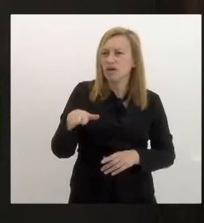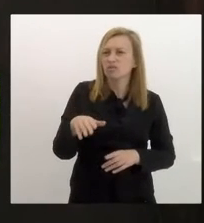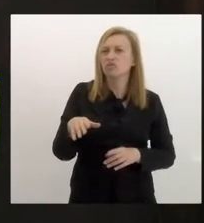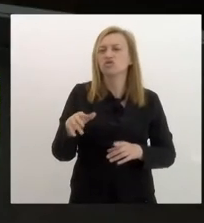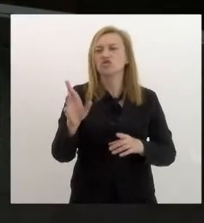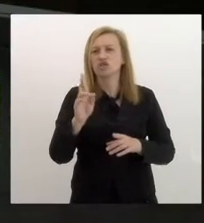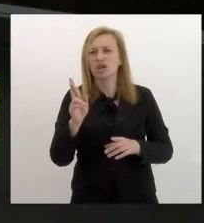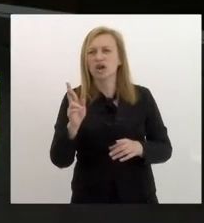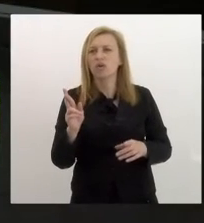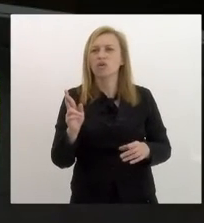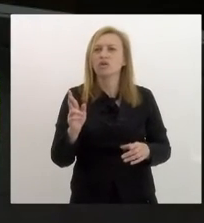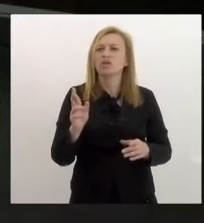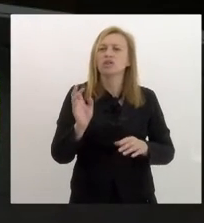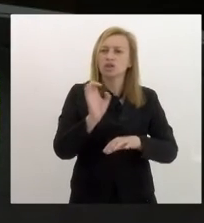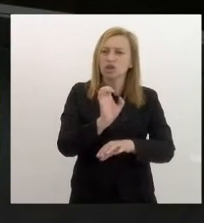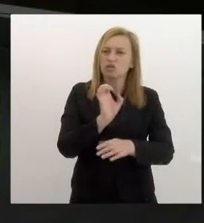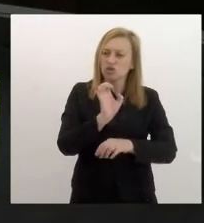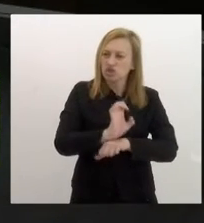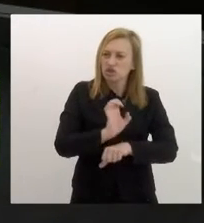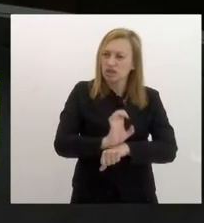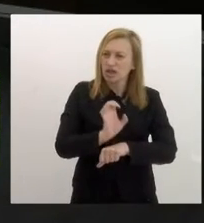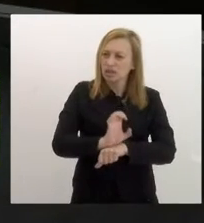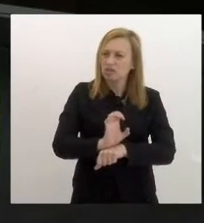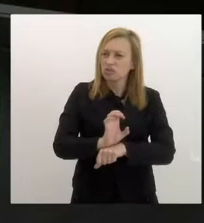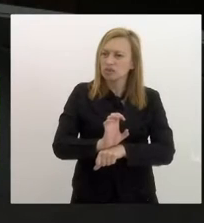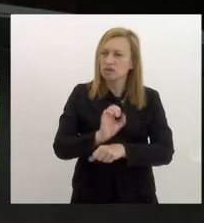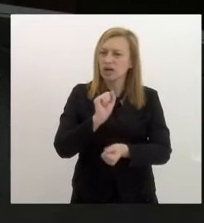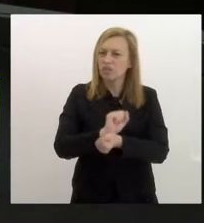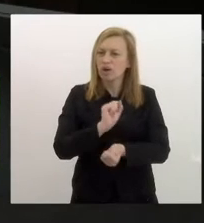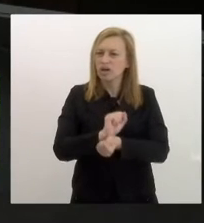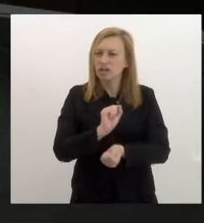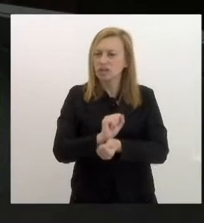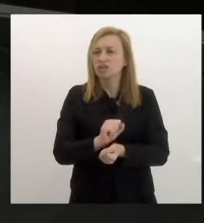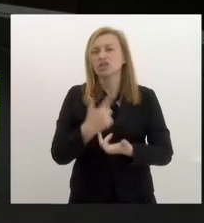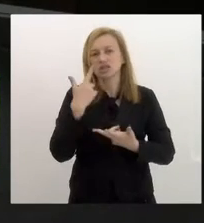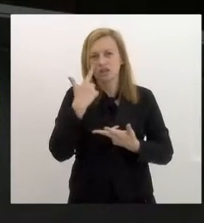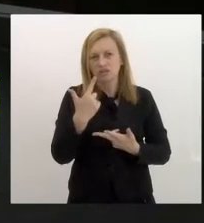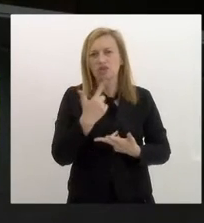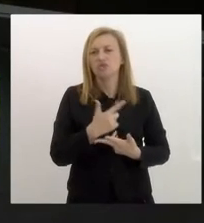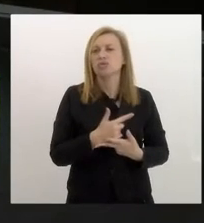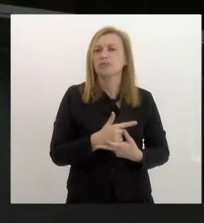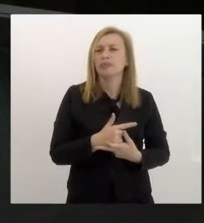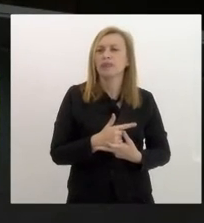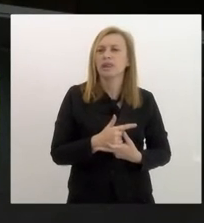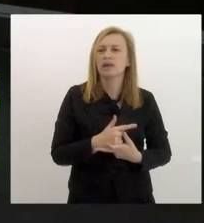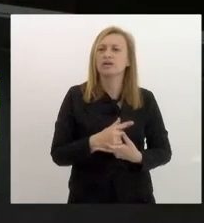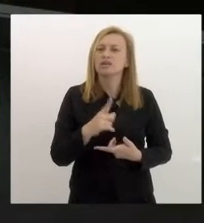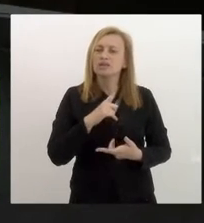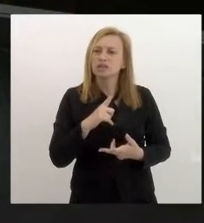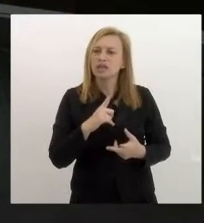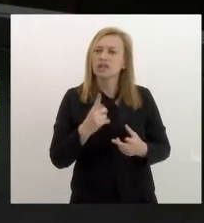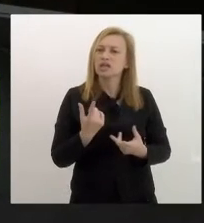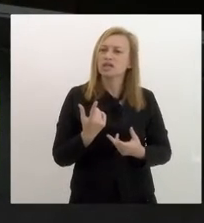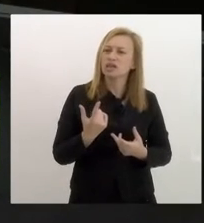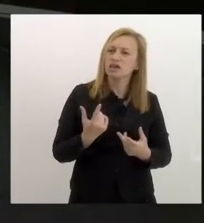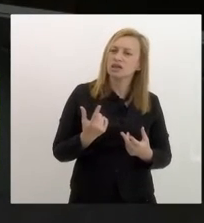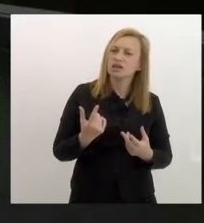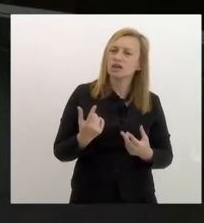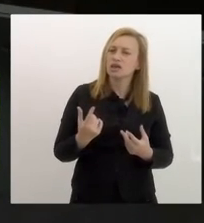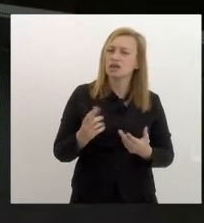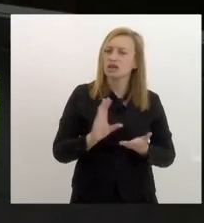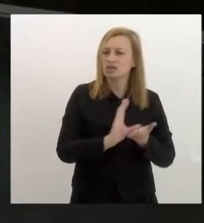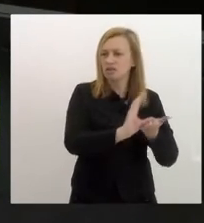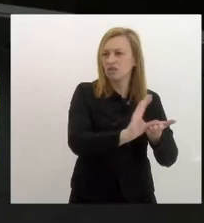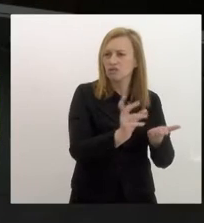também que o Estado está buscando a gente tem buscado ter esses ativos para que a gente